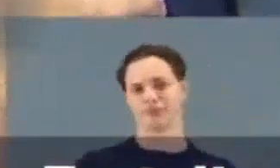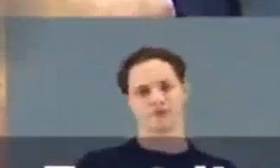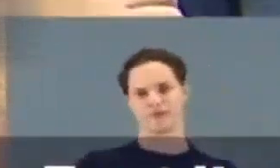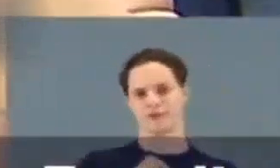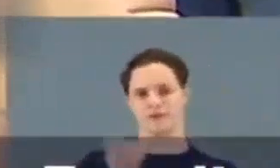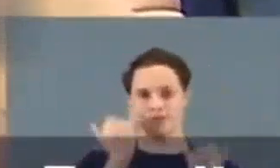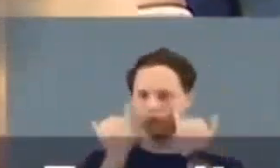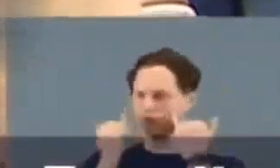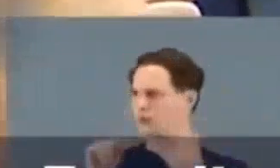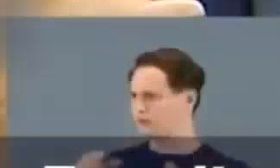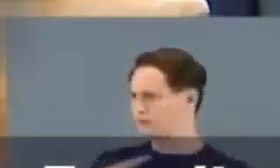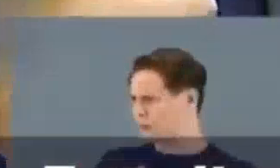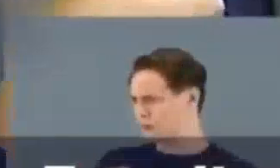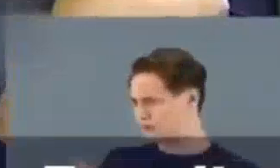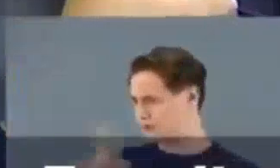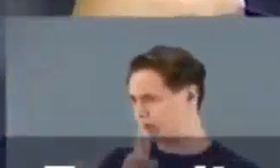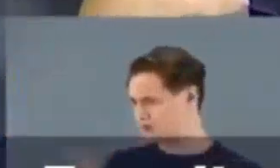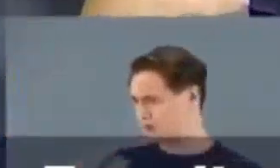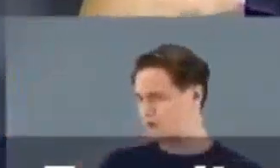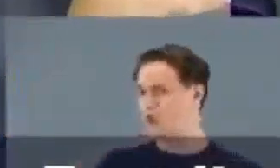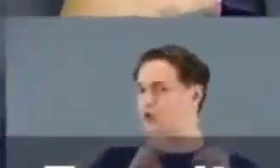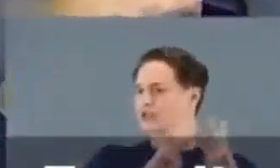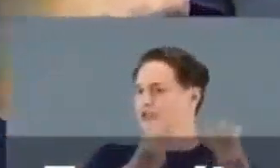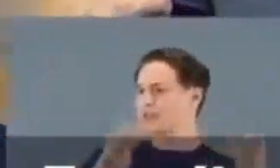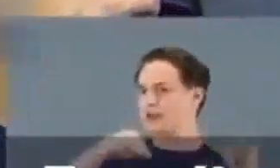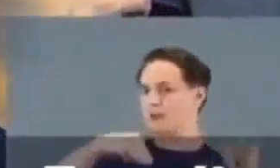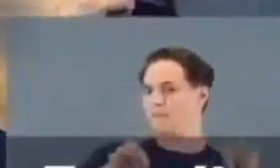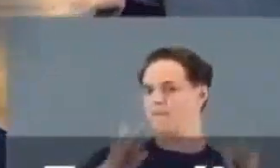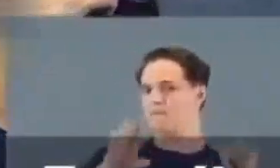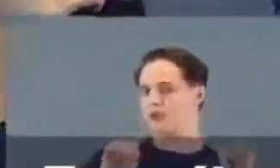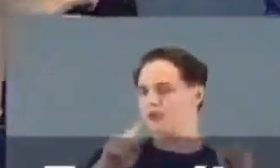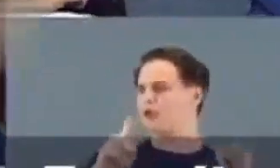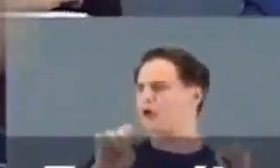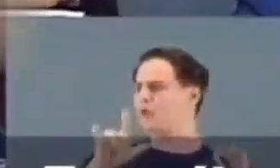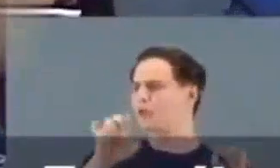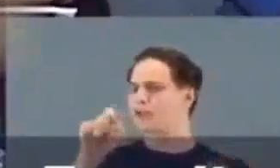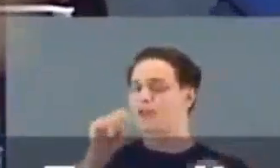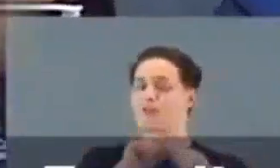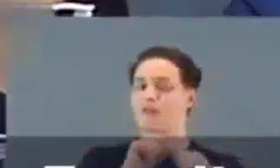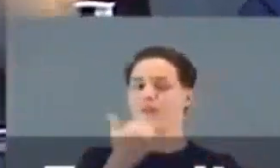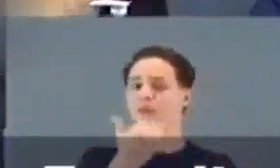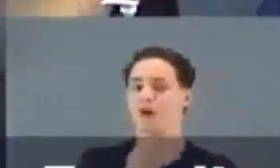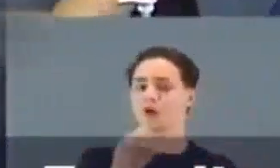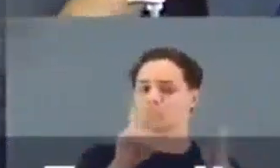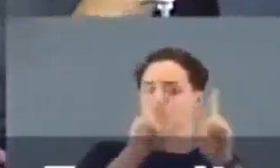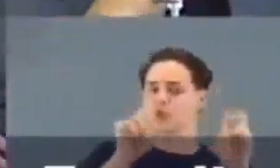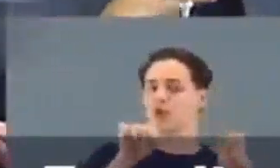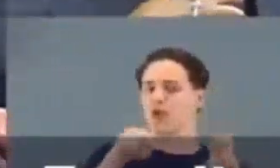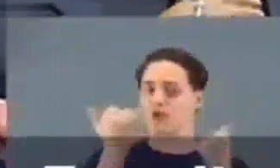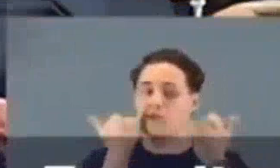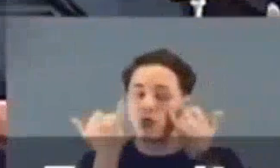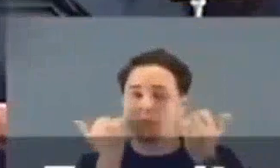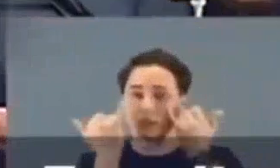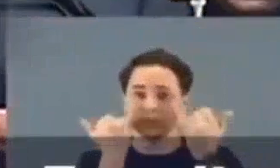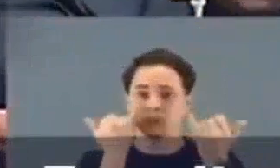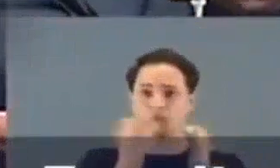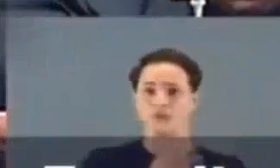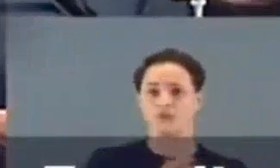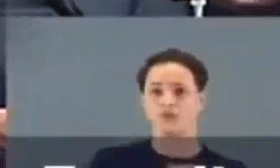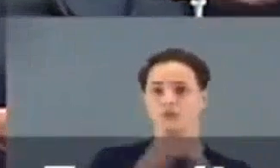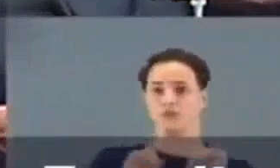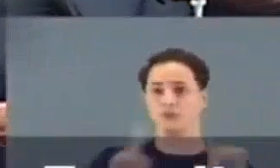Por que o senhor não respondeu, por exemplo, ao site Metrópolis, quando ele fez a solicitação do teor, por exemplo, dessas informações? Senadora?